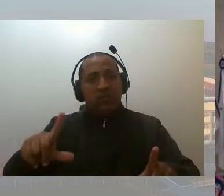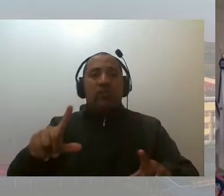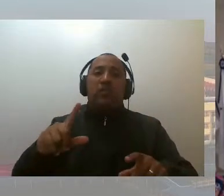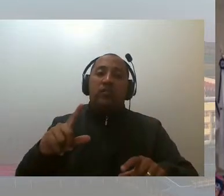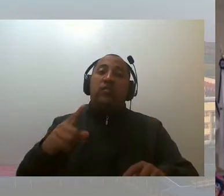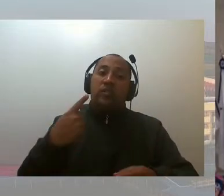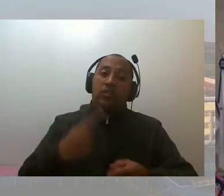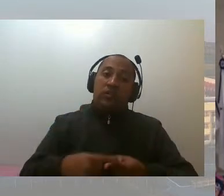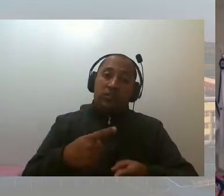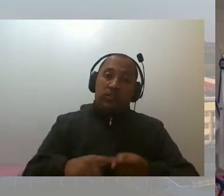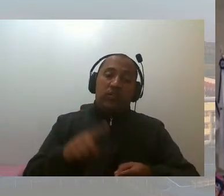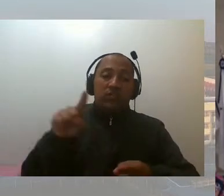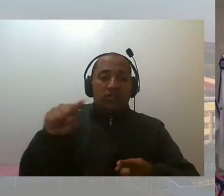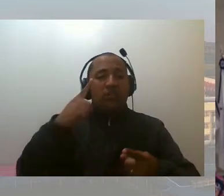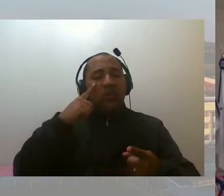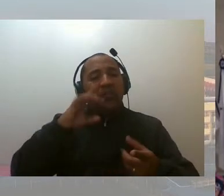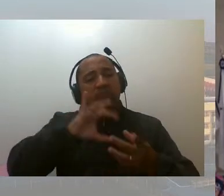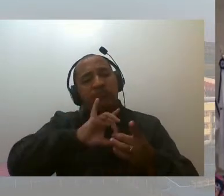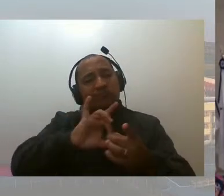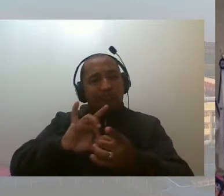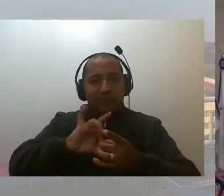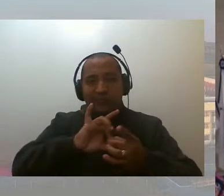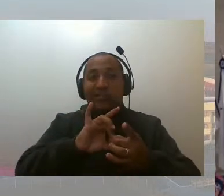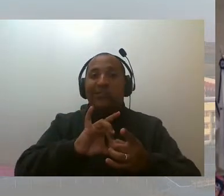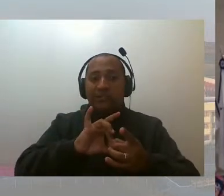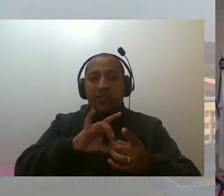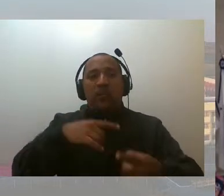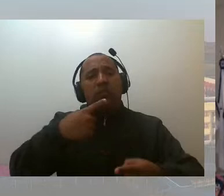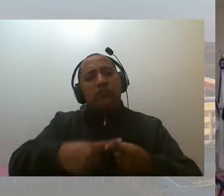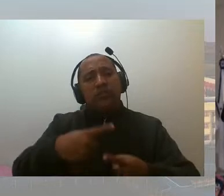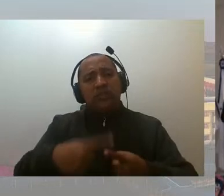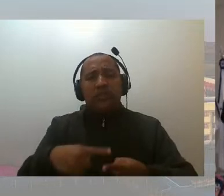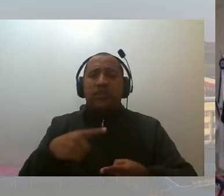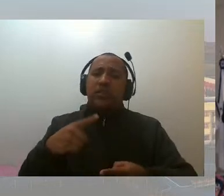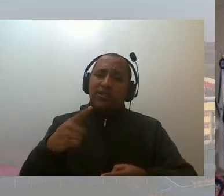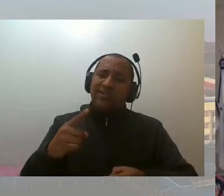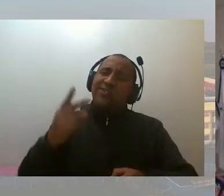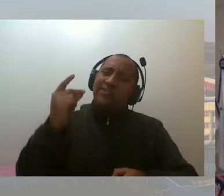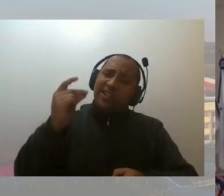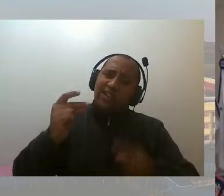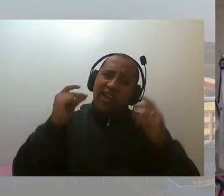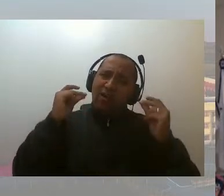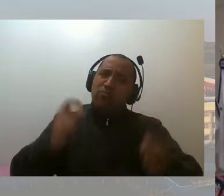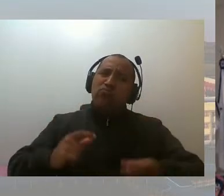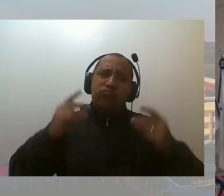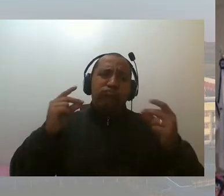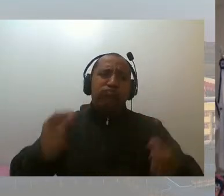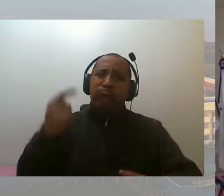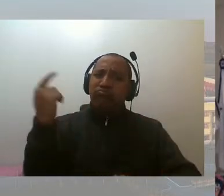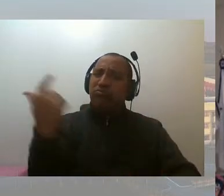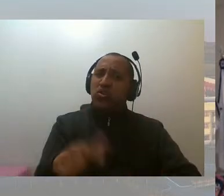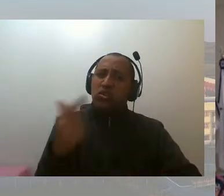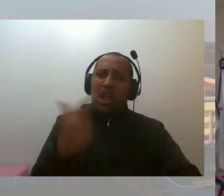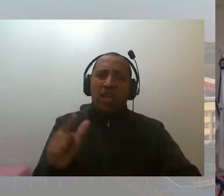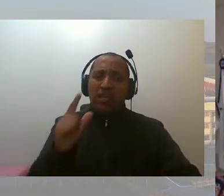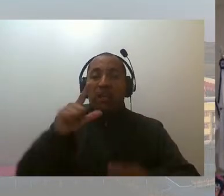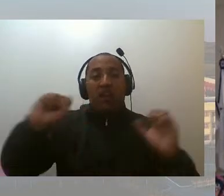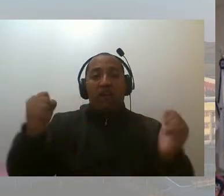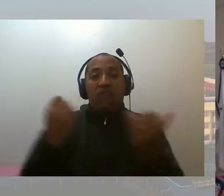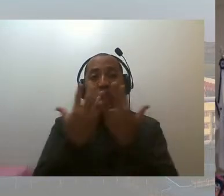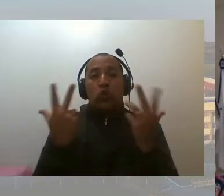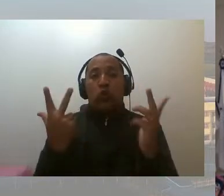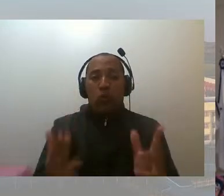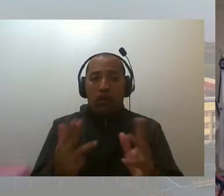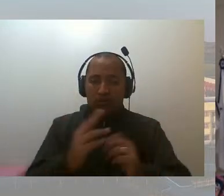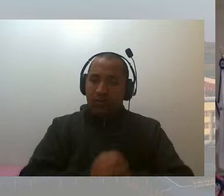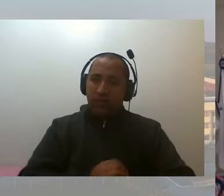diferenciado e de integração. Porque faz bastante tempo que nós não temos um evento como esse, tanto